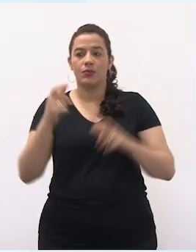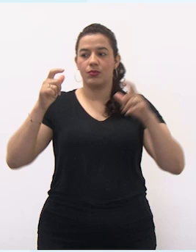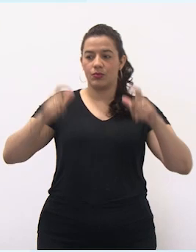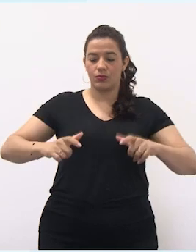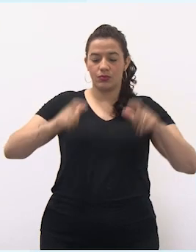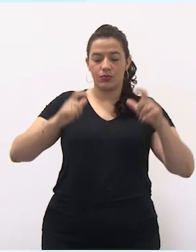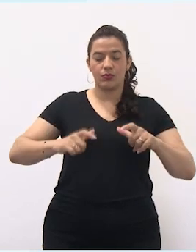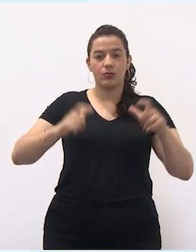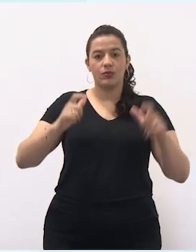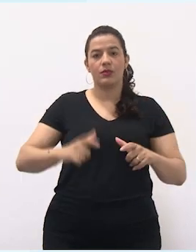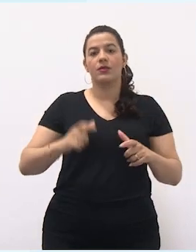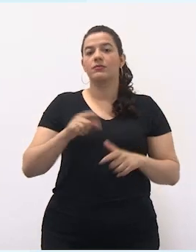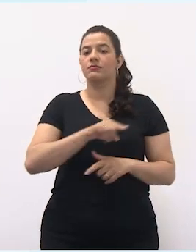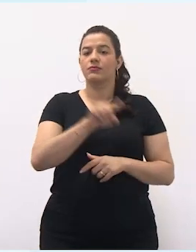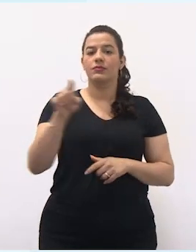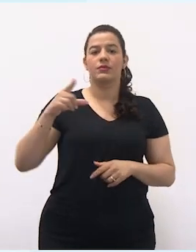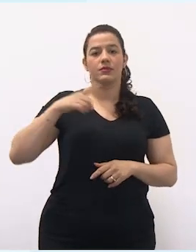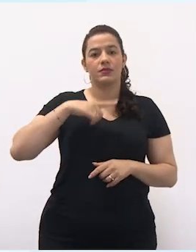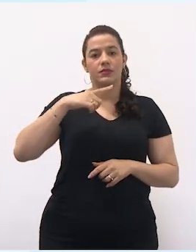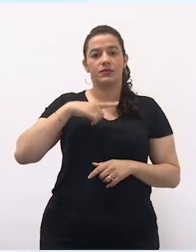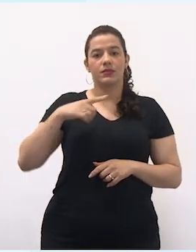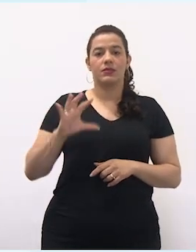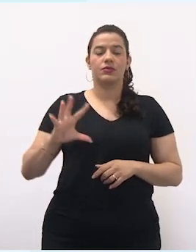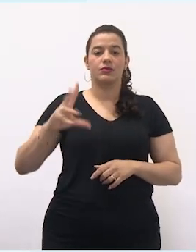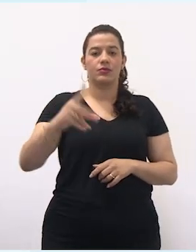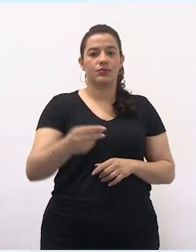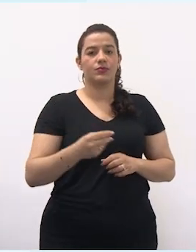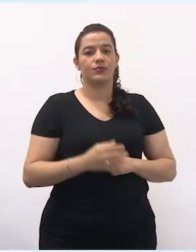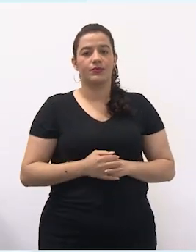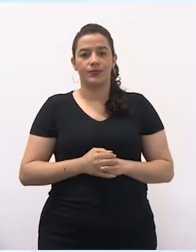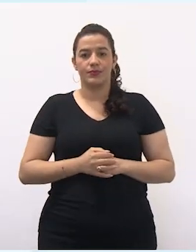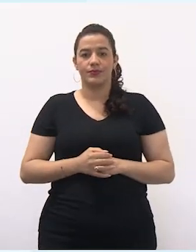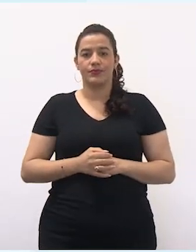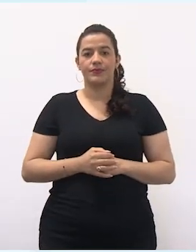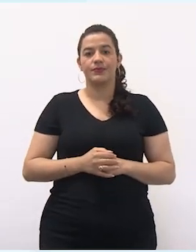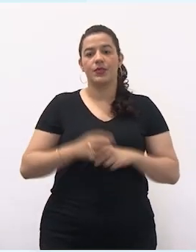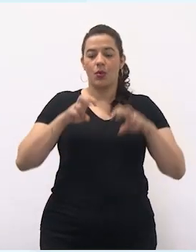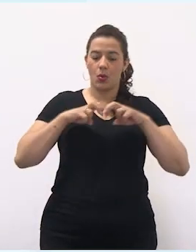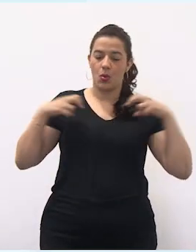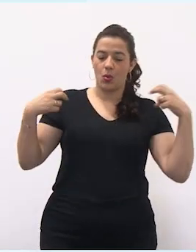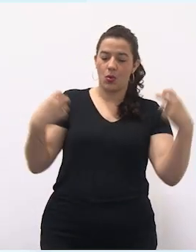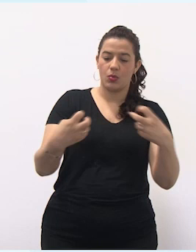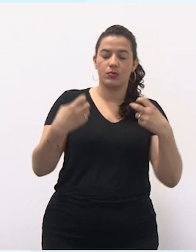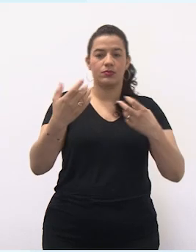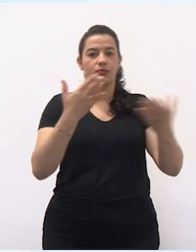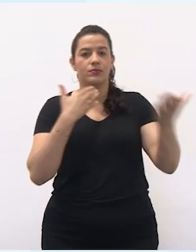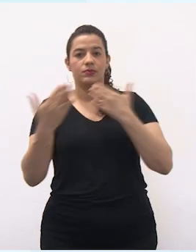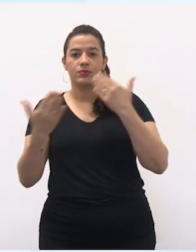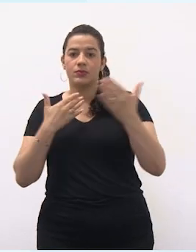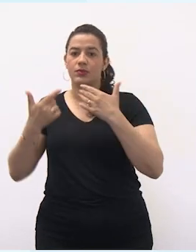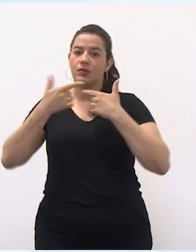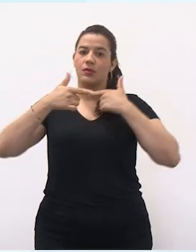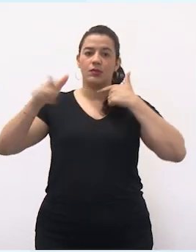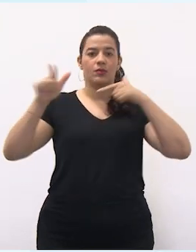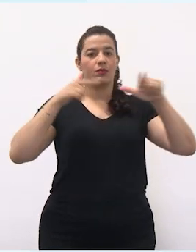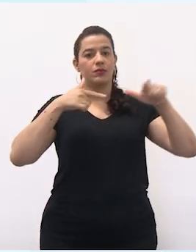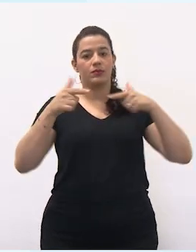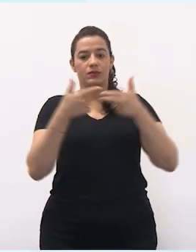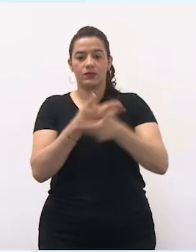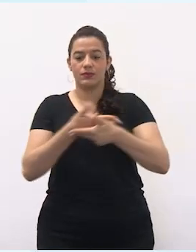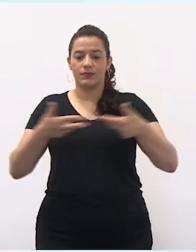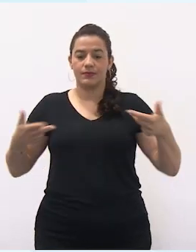que a empatia se faça valer ali entre todos, tá? Então, rodas de conversa ou outros tipos de interação,